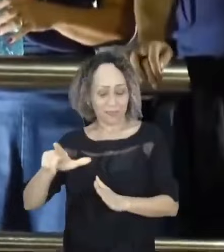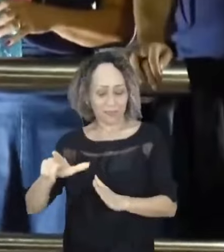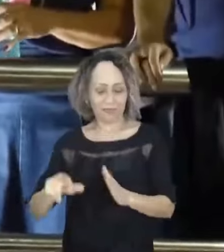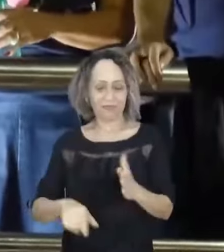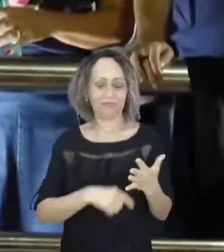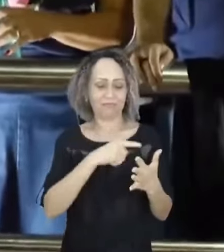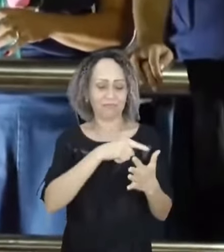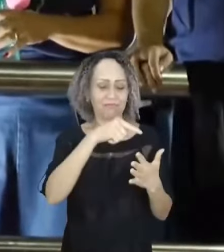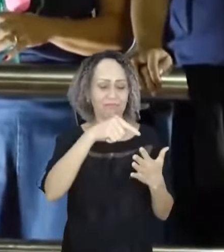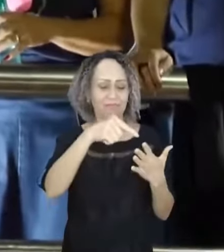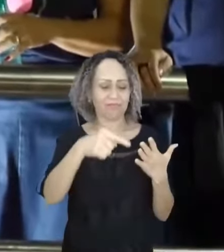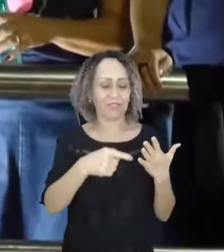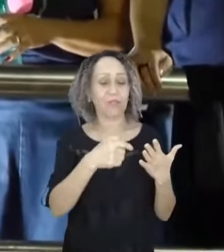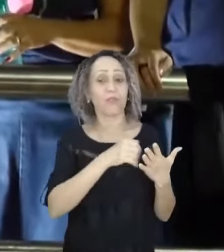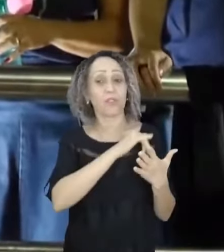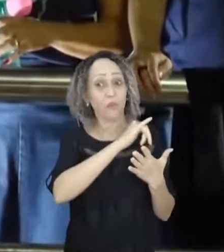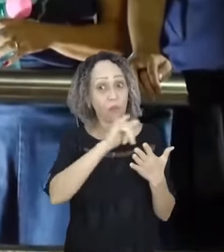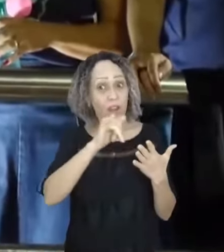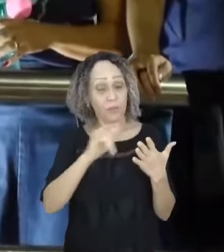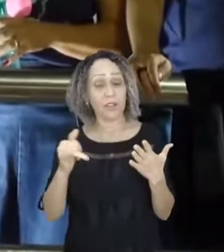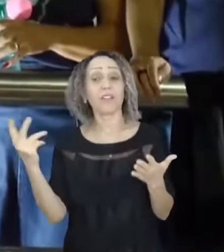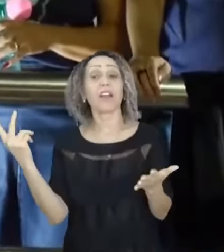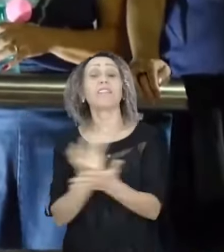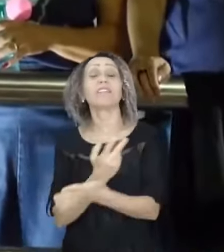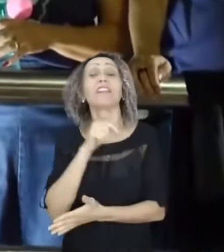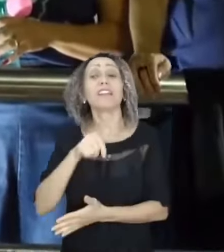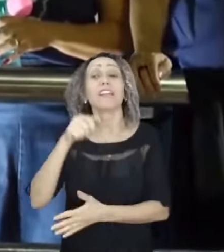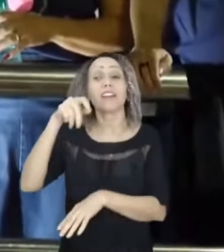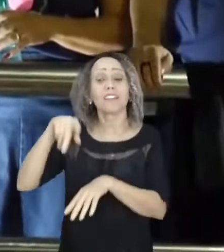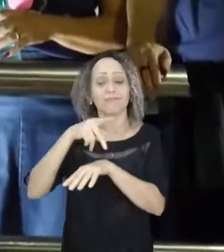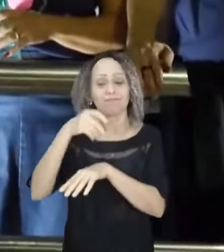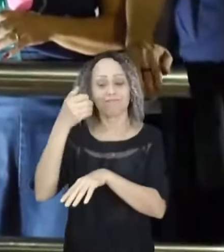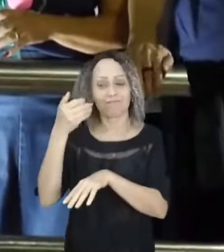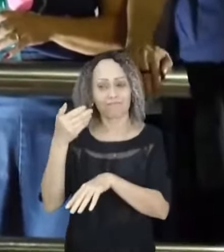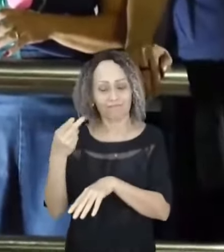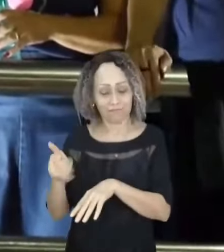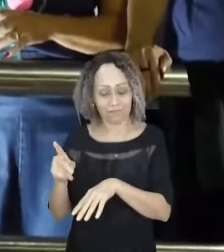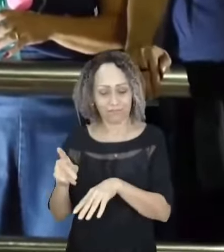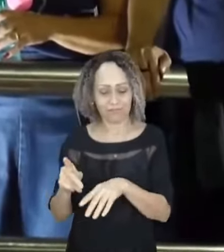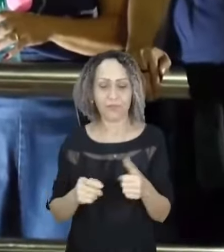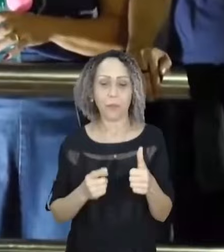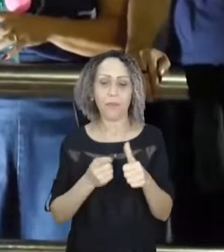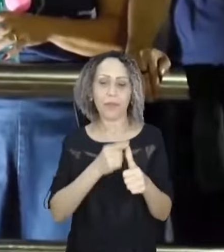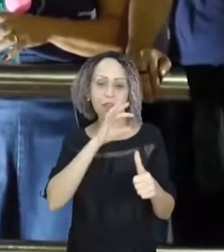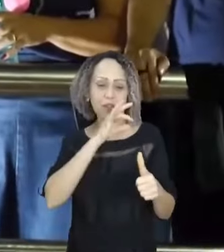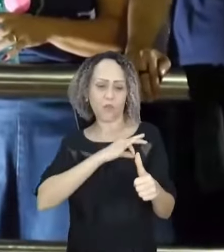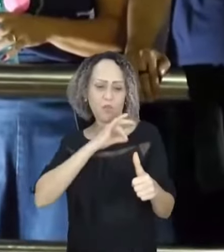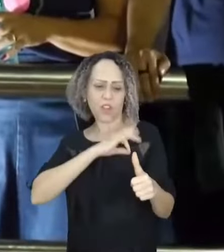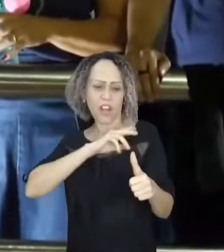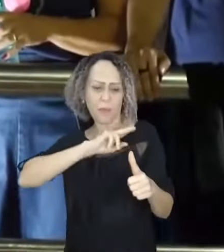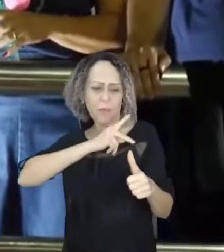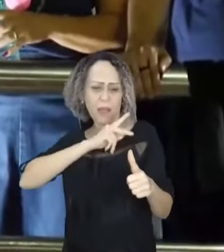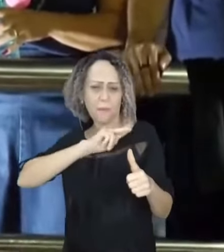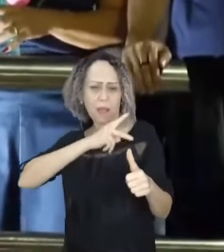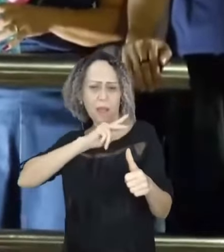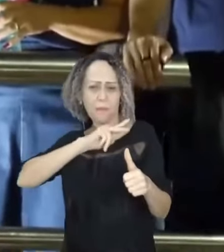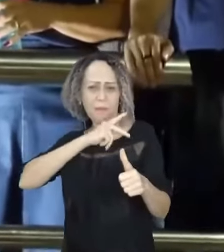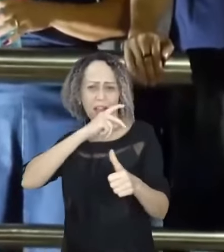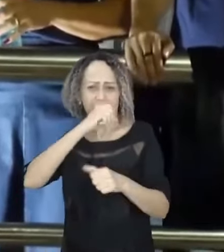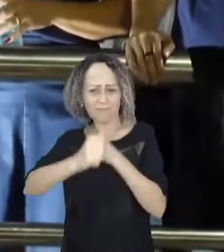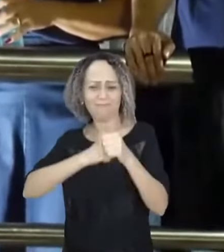acontecer nesse país. A primeira coisa é que o salário mínimo vai voltar a aumentar todo